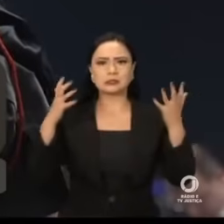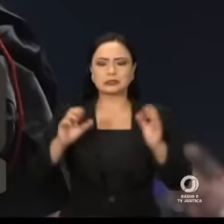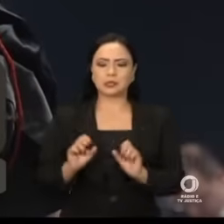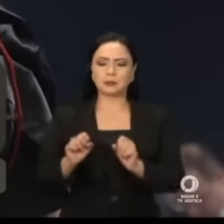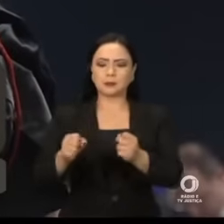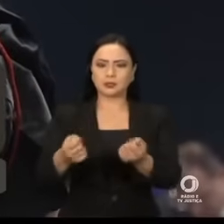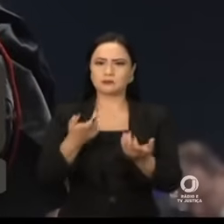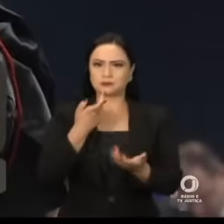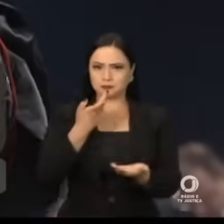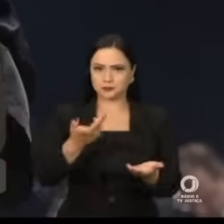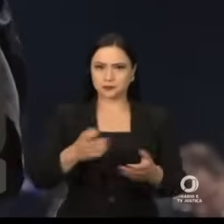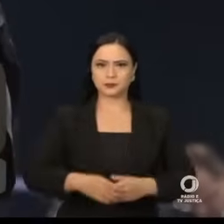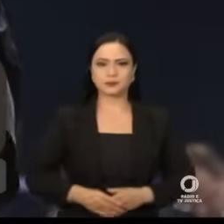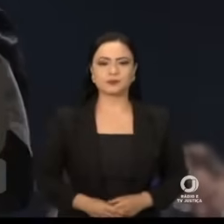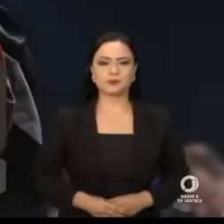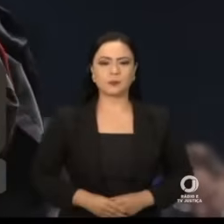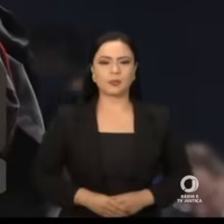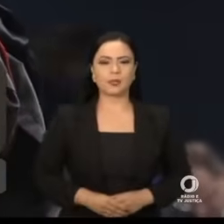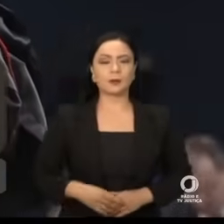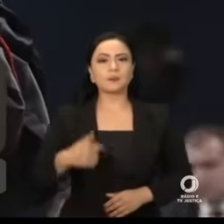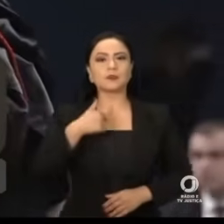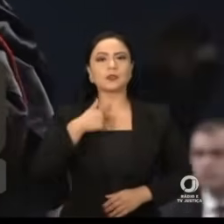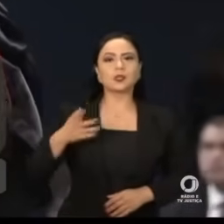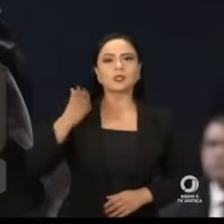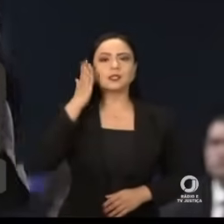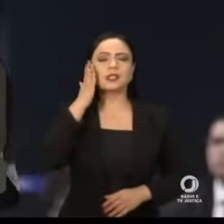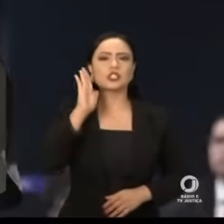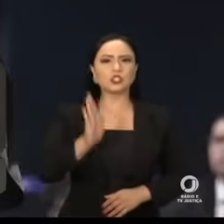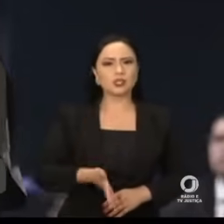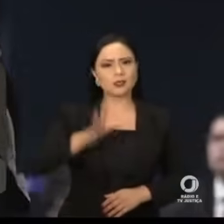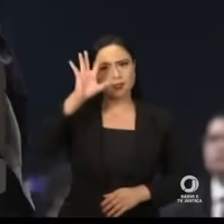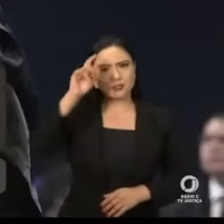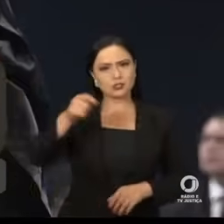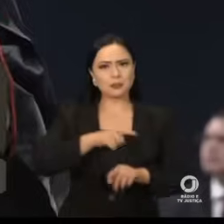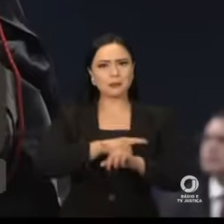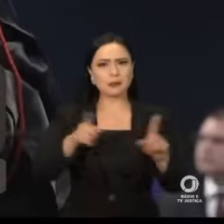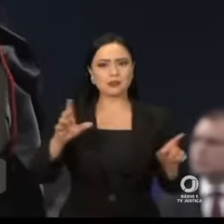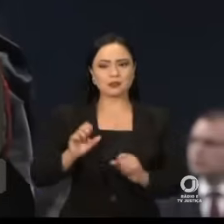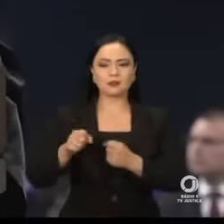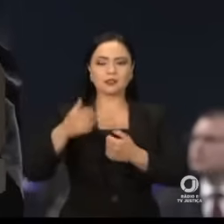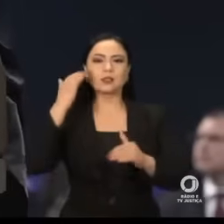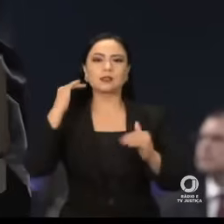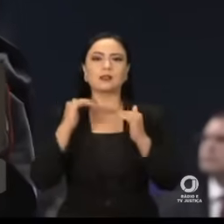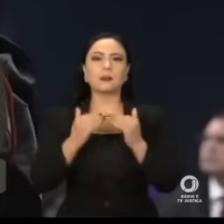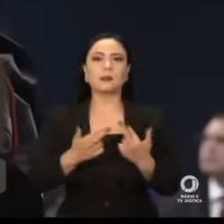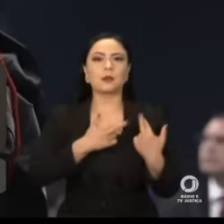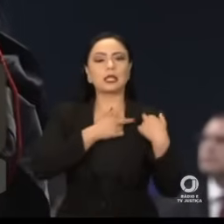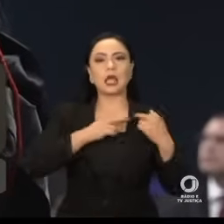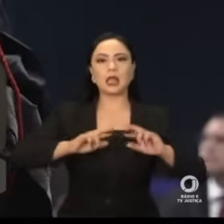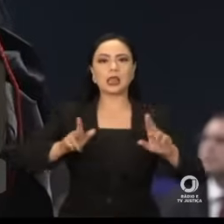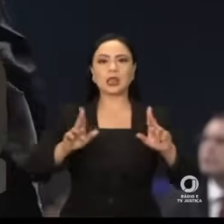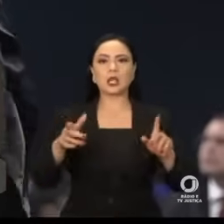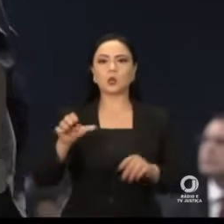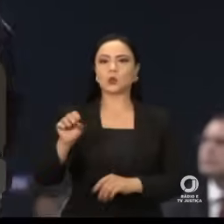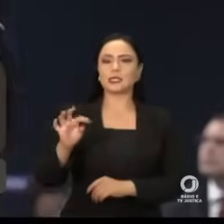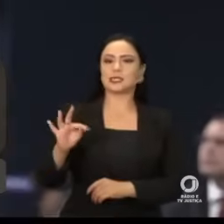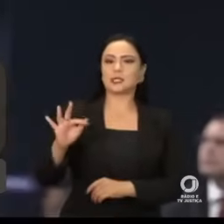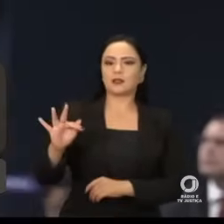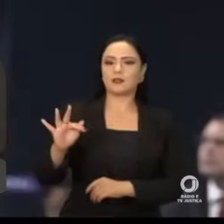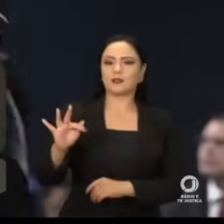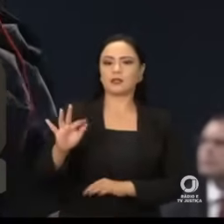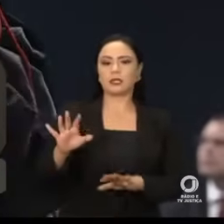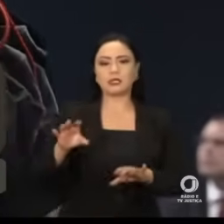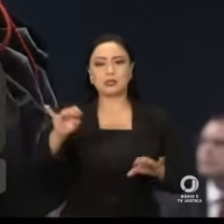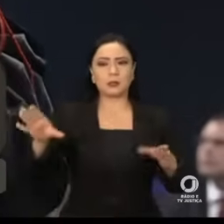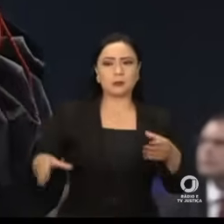dizer. Eu sei que já está decidido, mas a defesa, desde o princípio, entendia que a competência não deveria ser da Suprema Corte, sendo, seria do